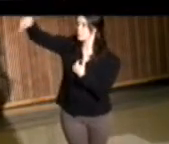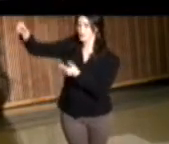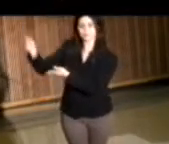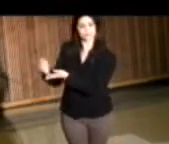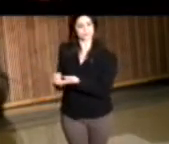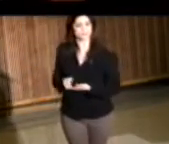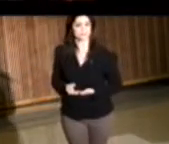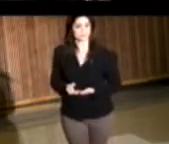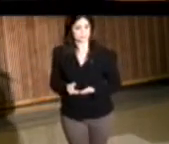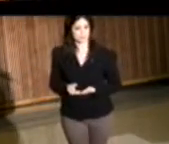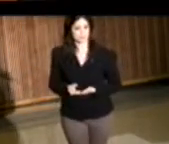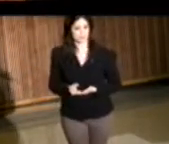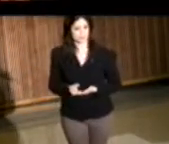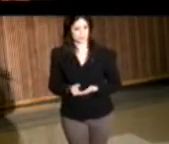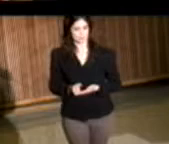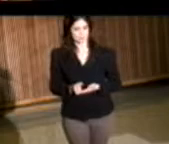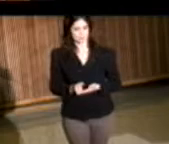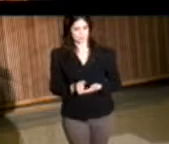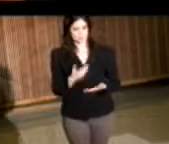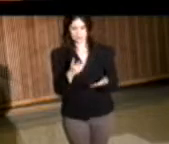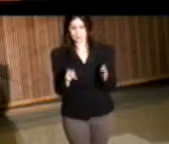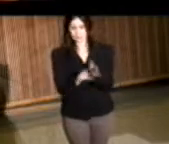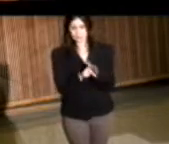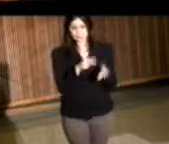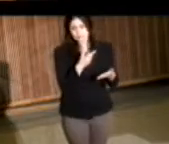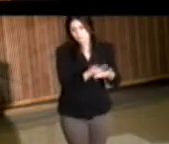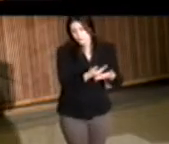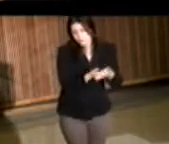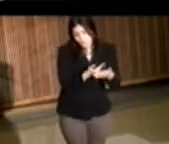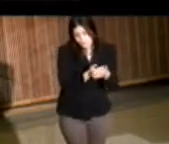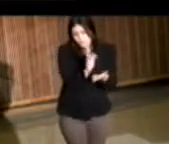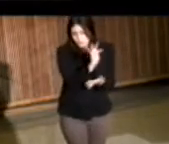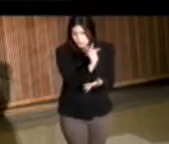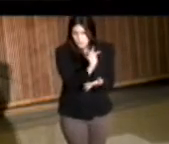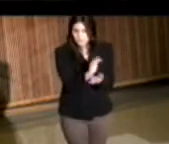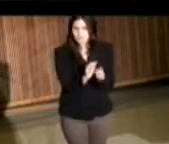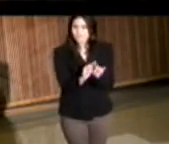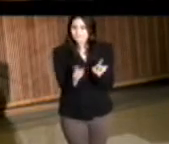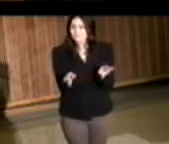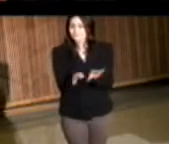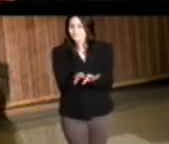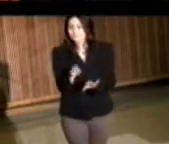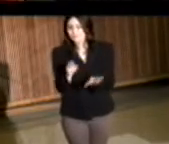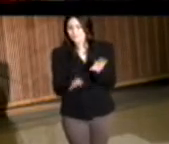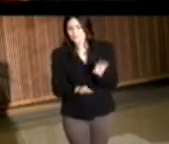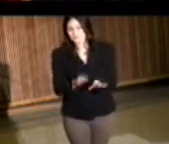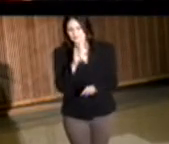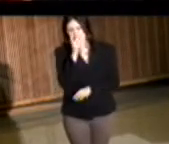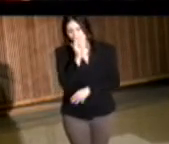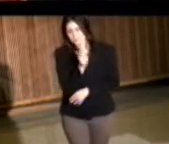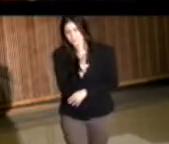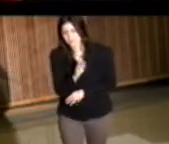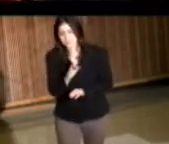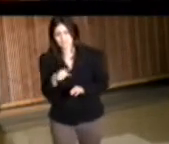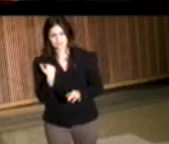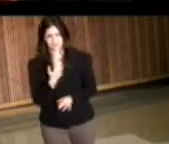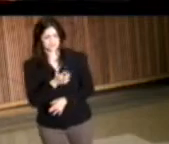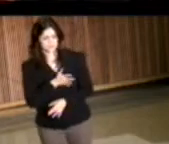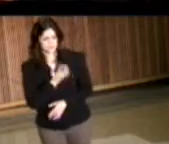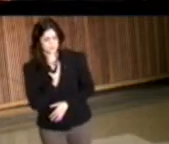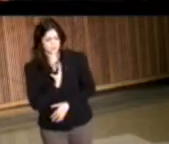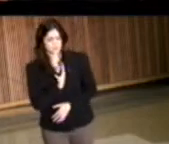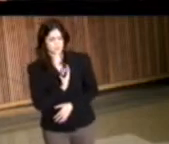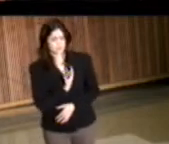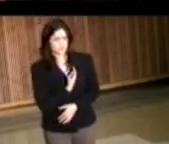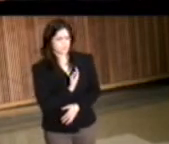Mas não foi só na questão de estudo, foi na questão às vezes do coração quebrado, machucado, vivendo uma luta